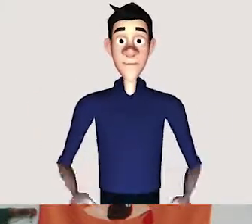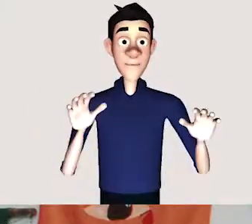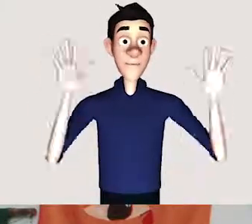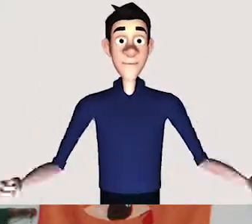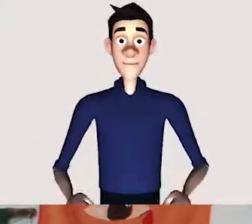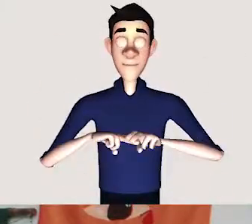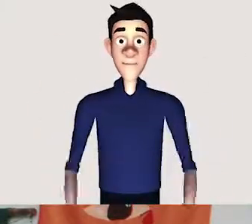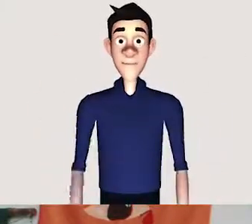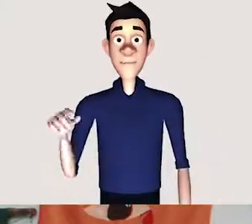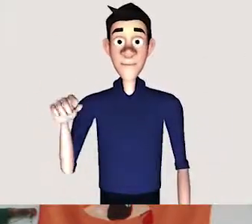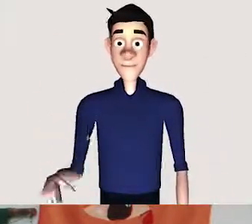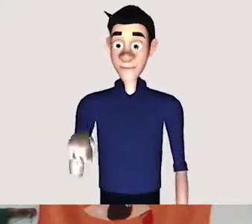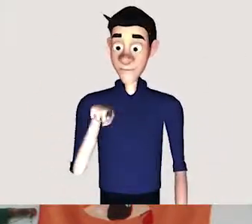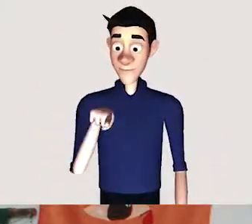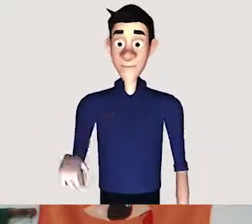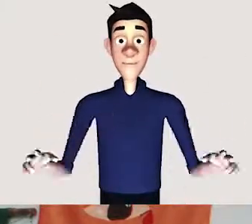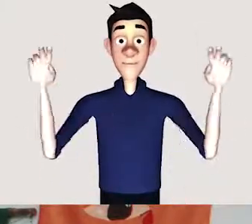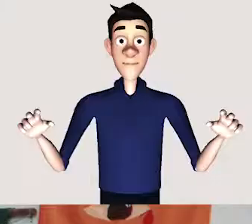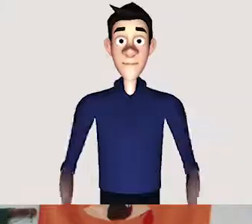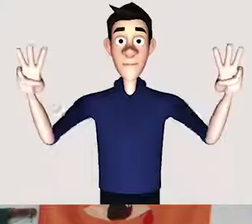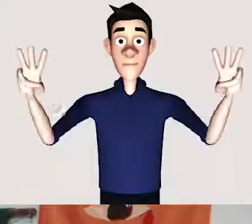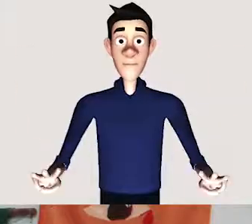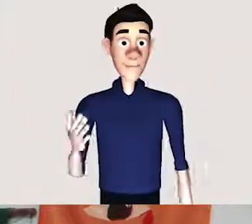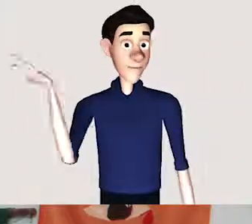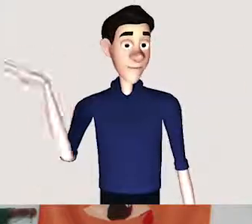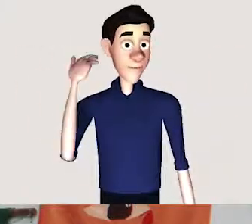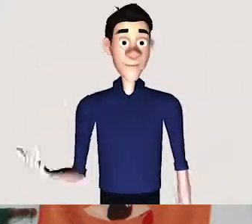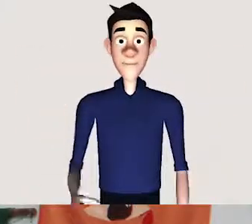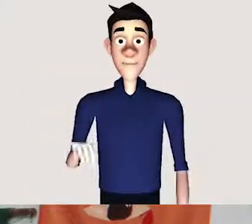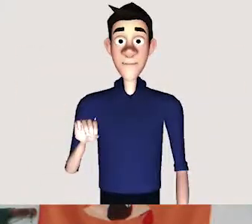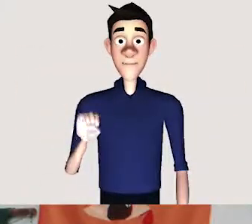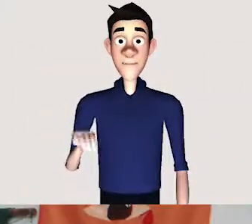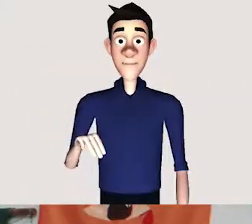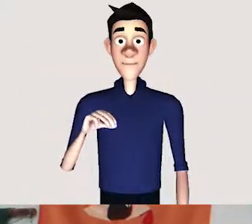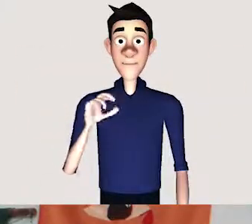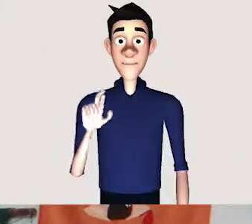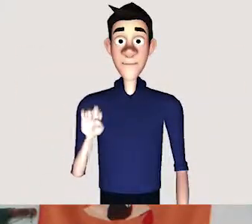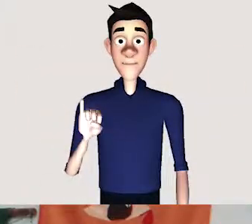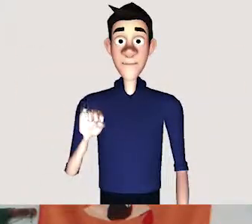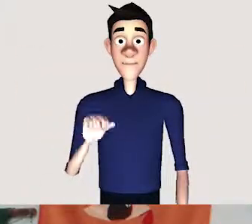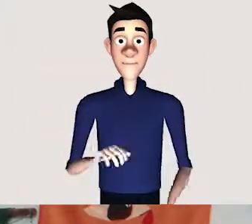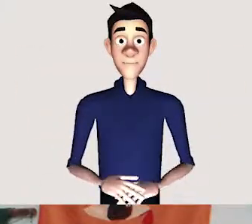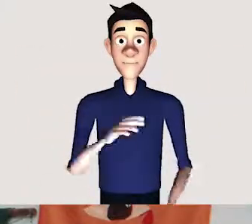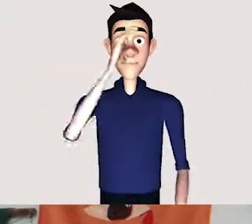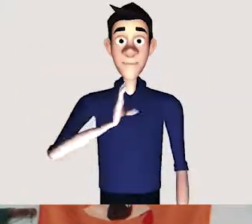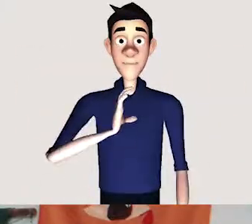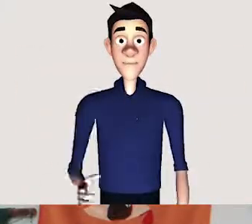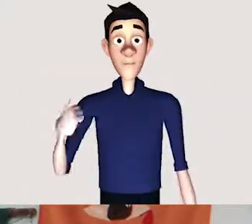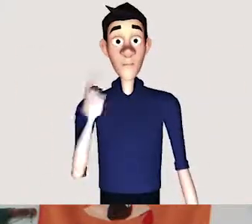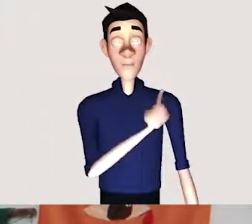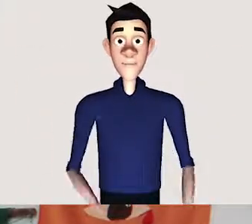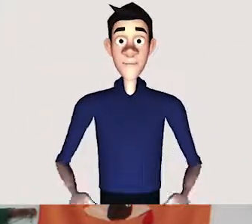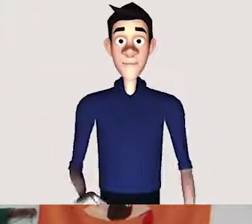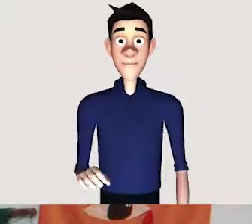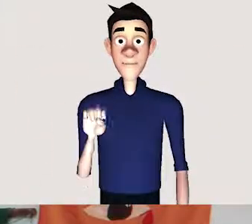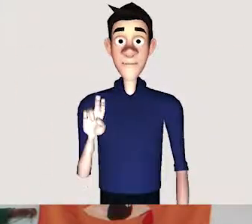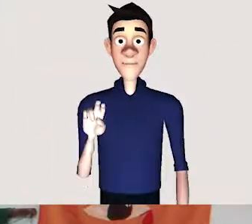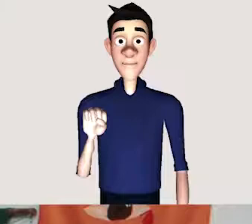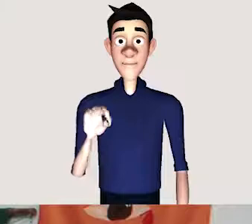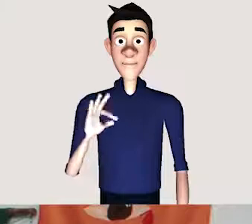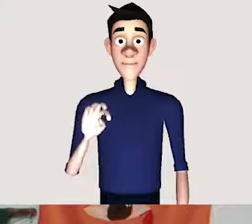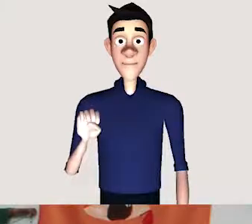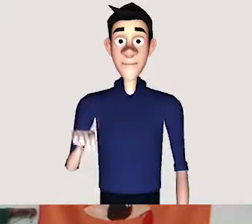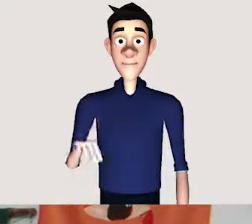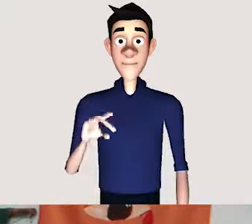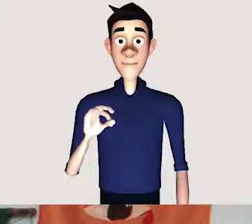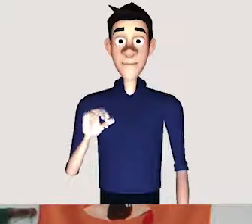serve para a vida, não serve para nada. Os museus que não servem para a vida, não servem para nada. Está